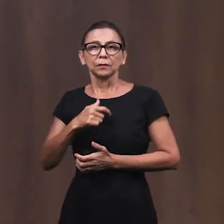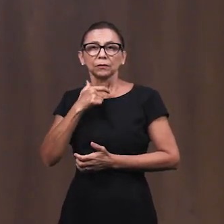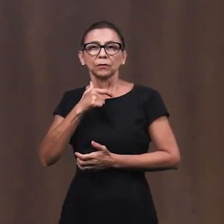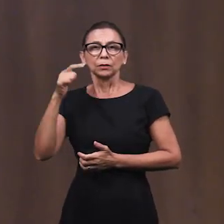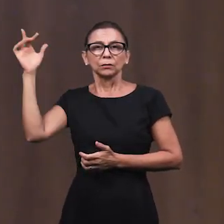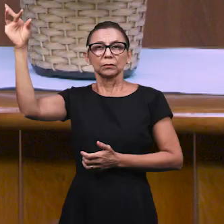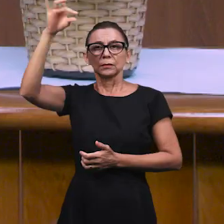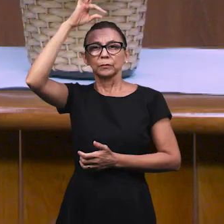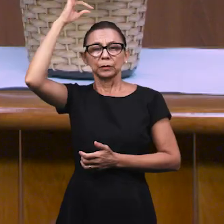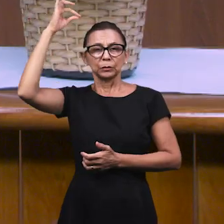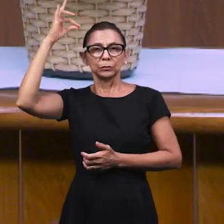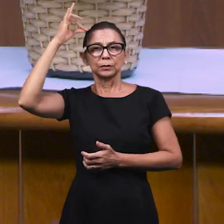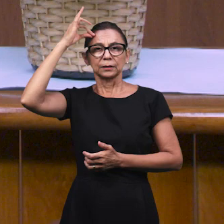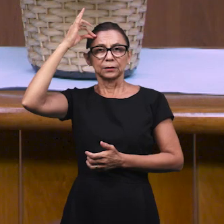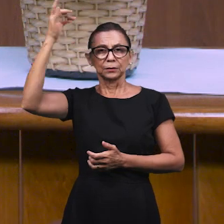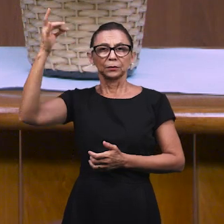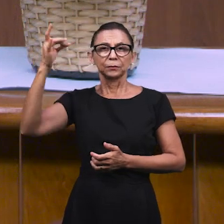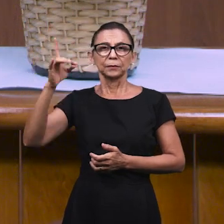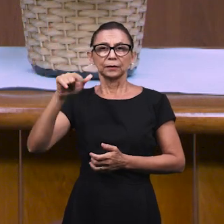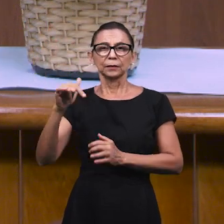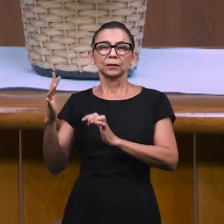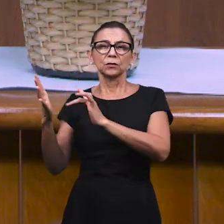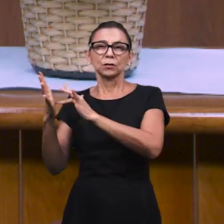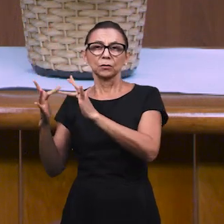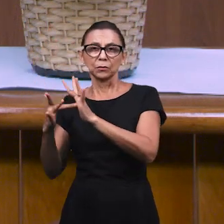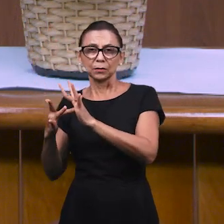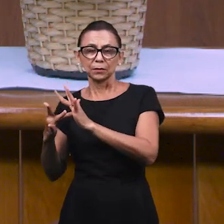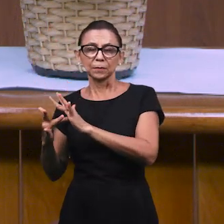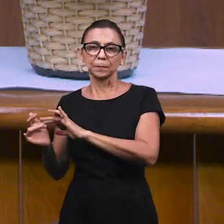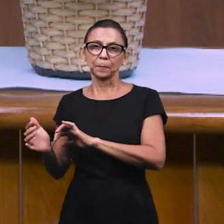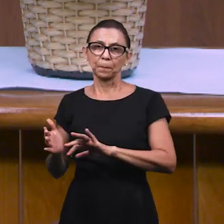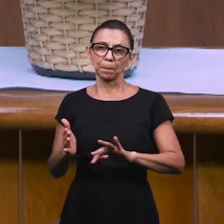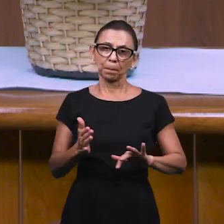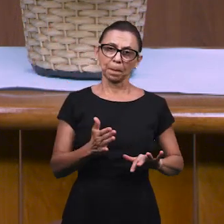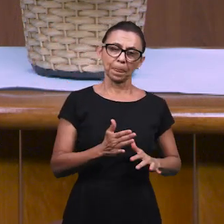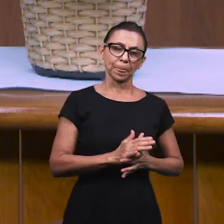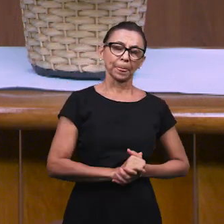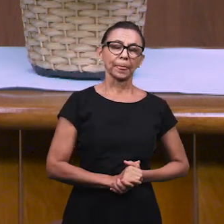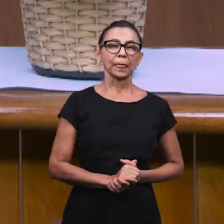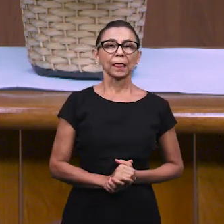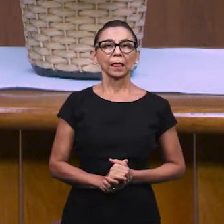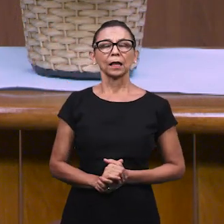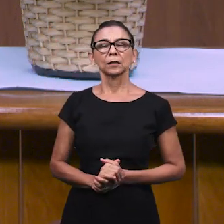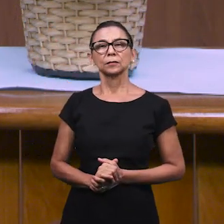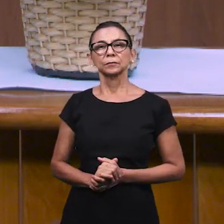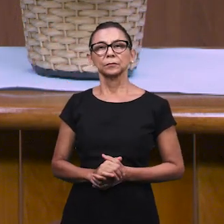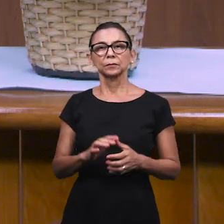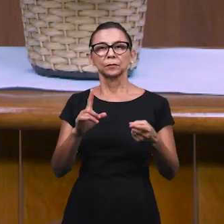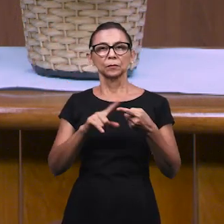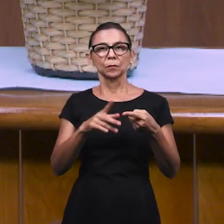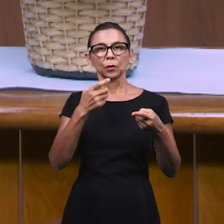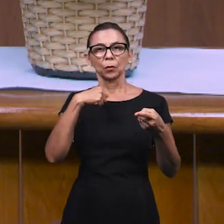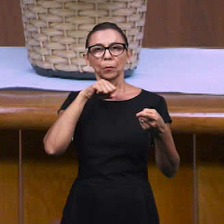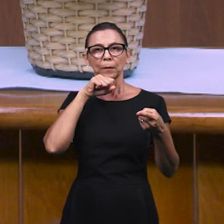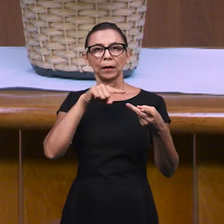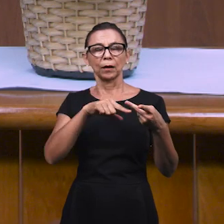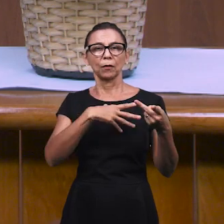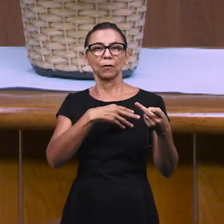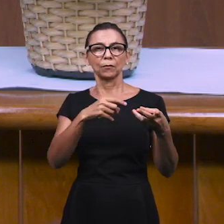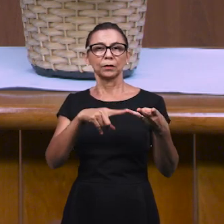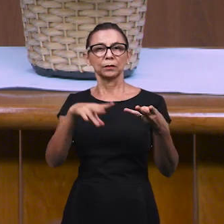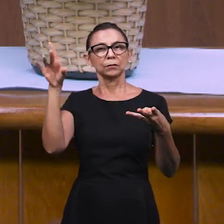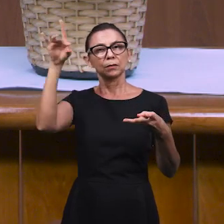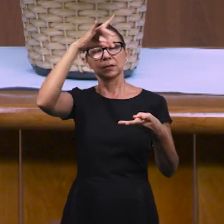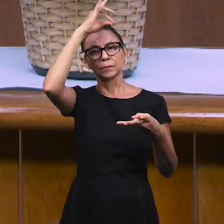para casa. Irmãos, terminando assim o projeto de Deus, o Pai, o Filho,